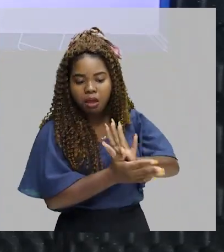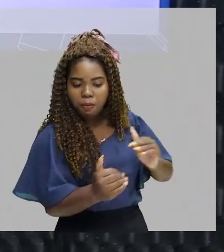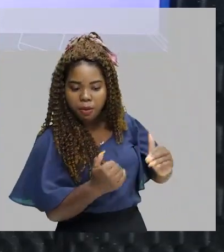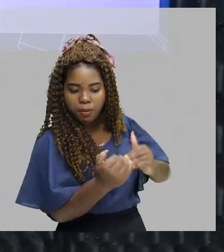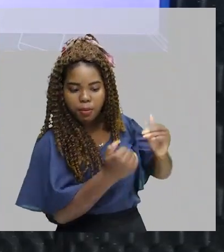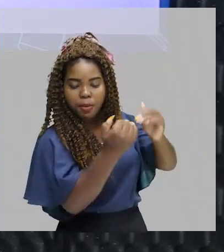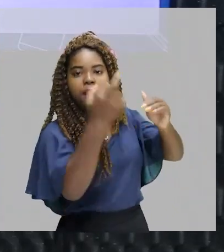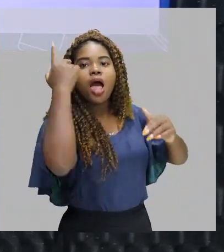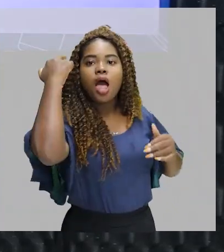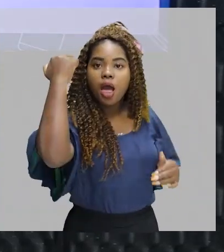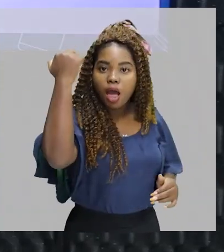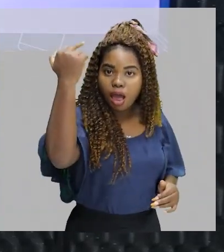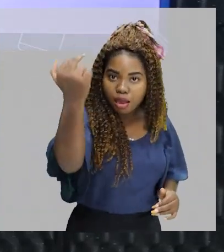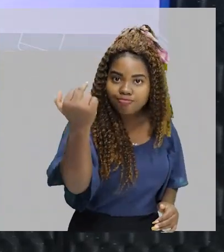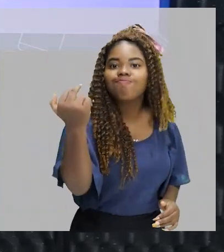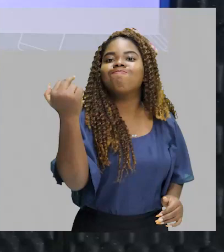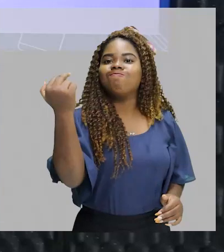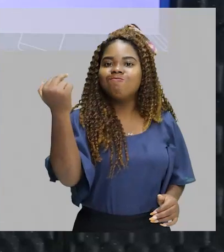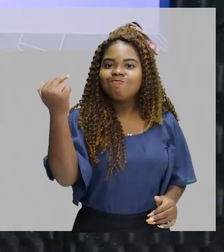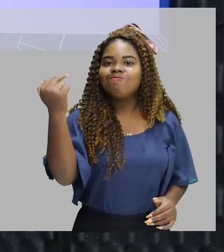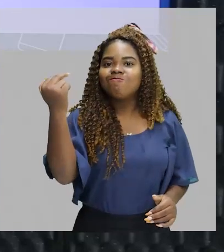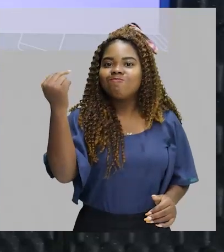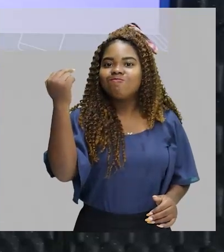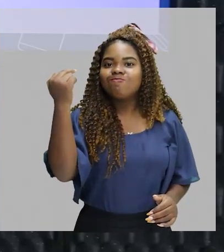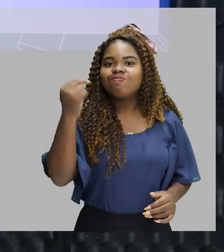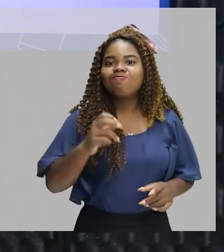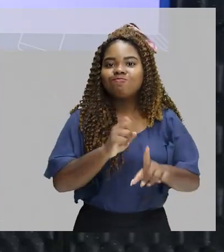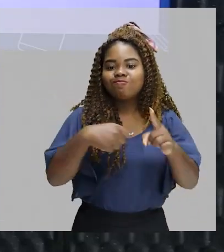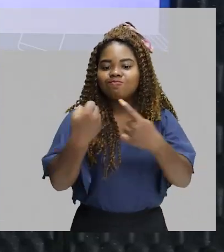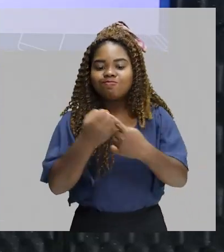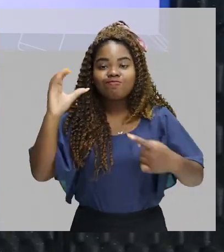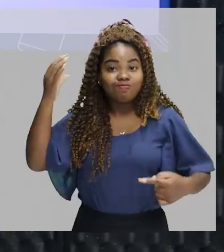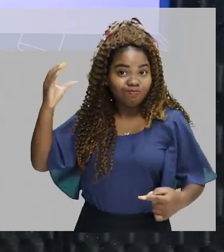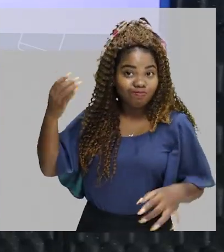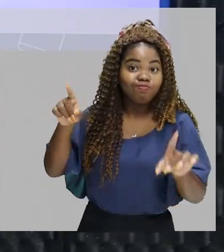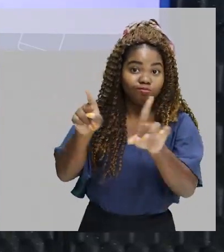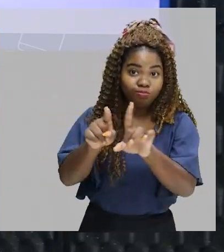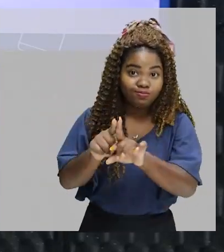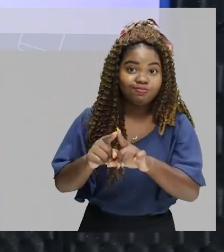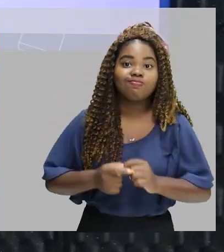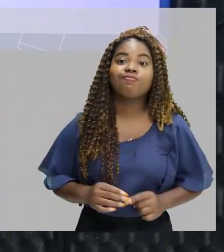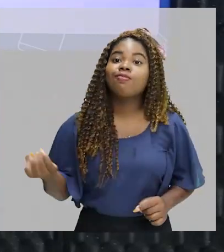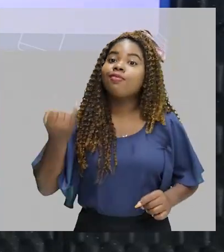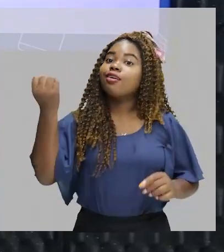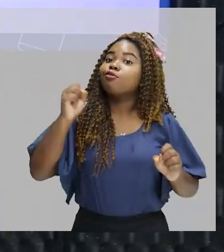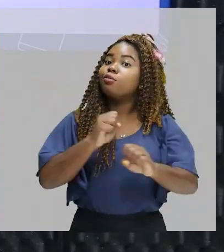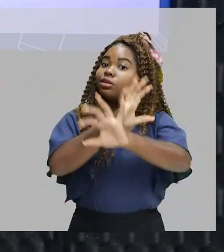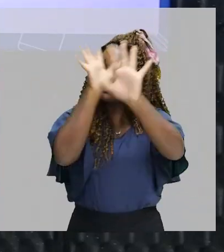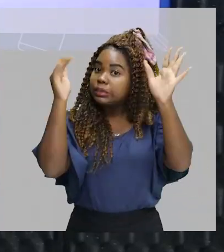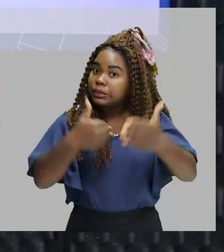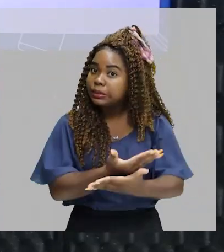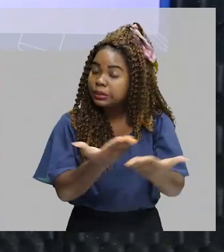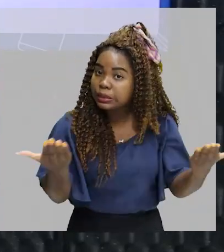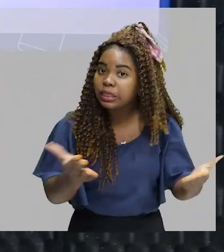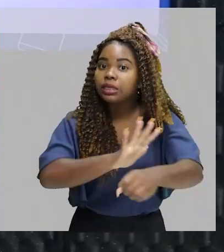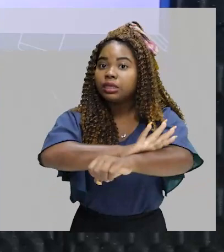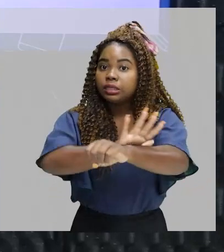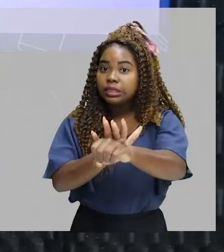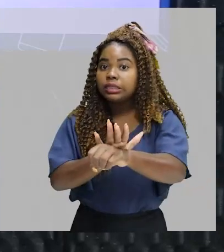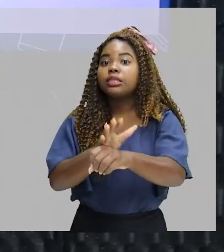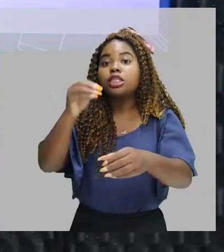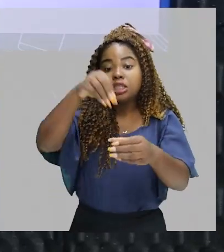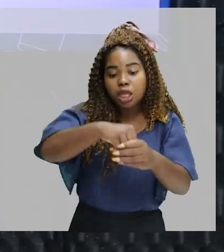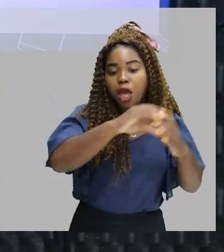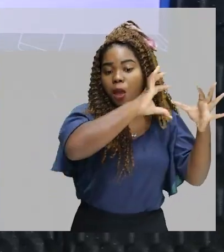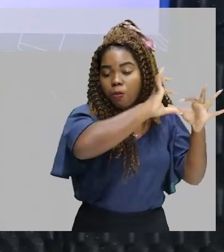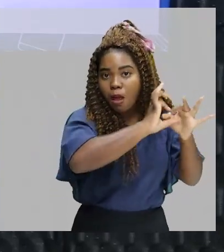construídos historicamente, culturalmente, socialmente, ok? É importante esclarecer que o racismo acontece dentro de um